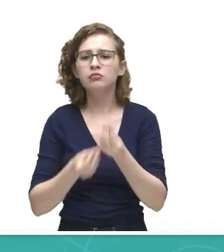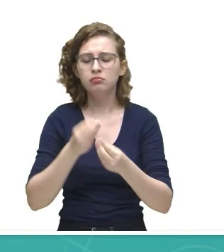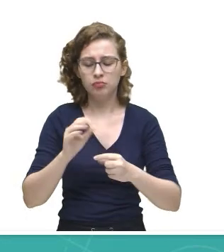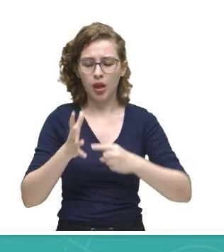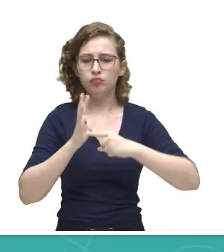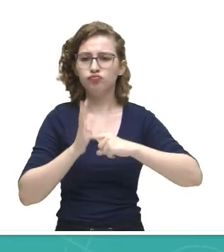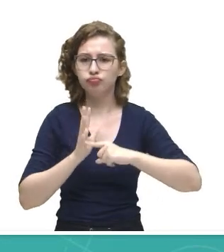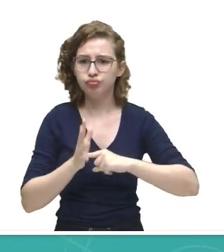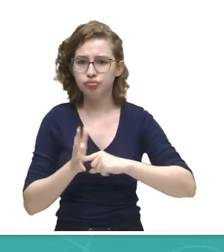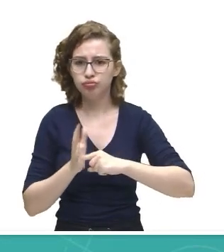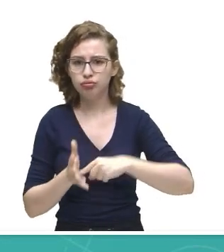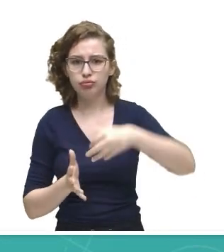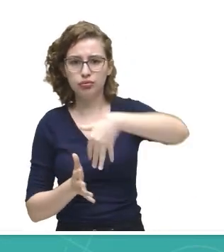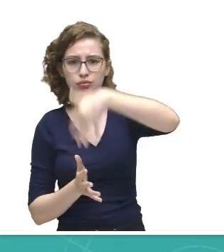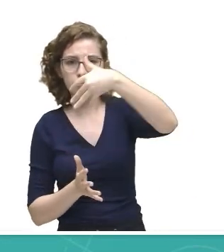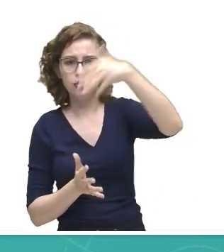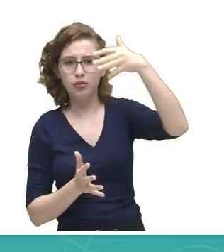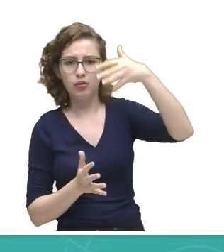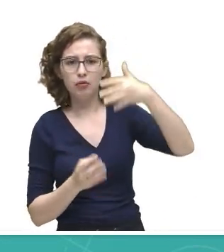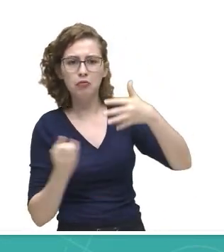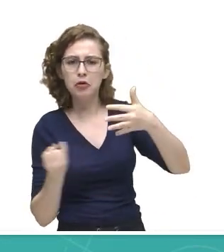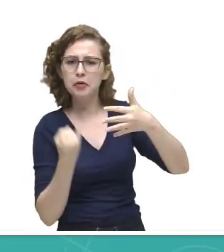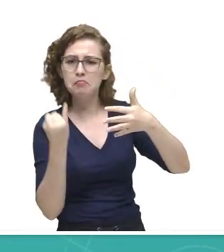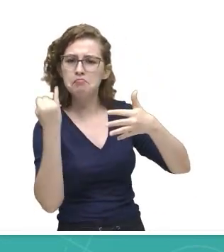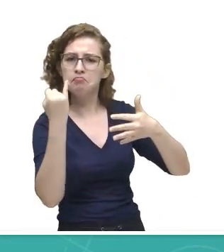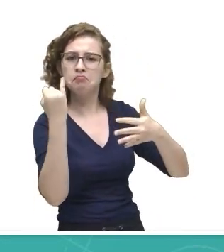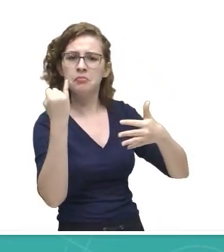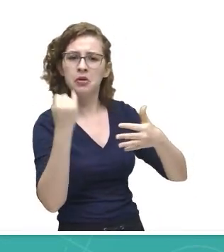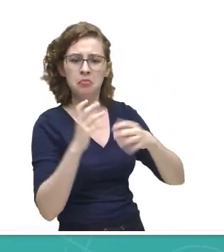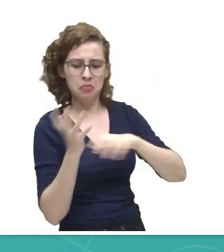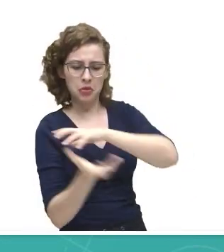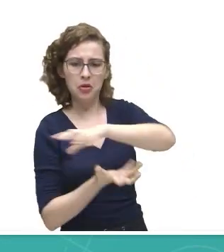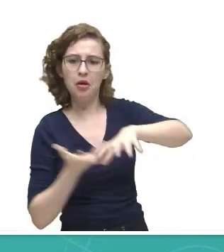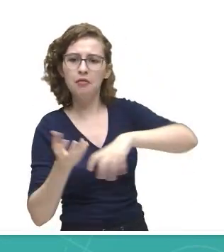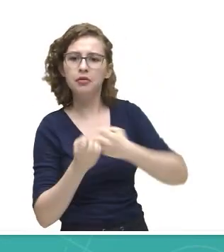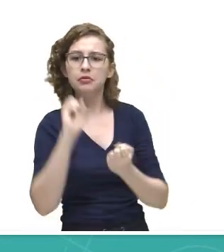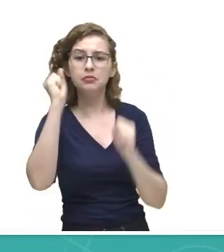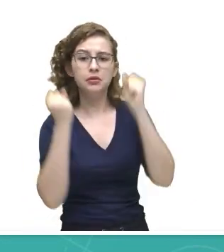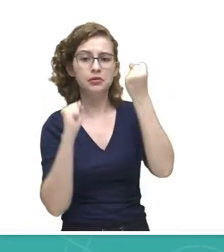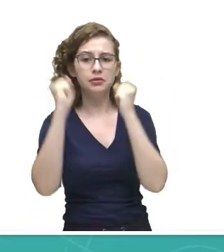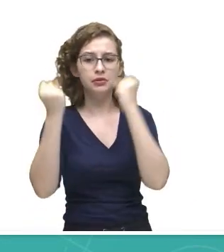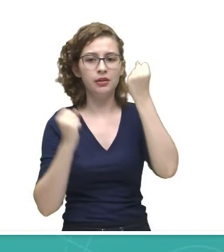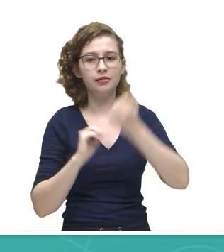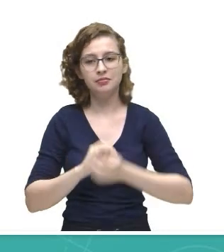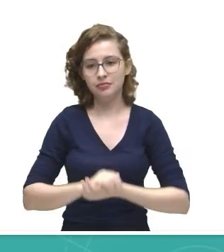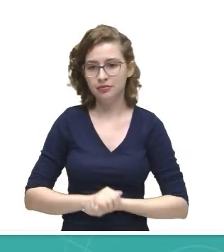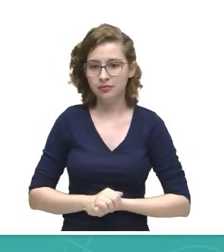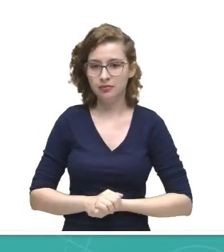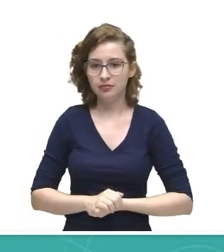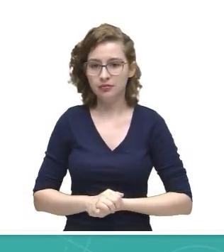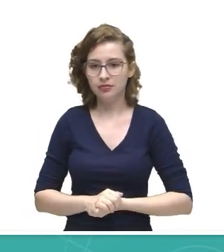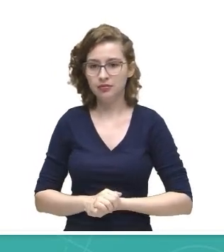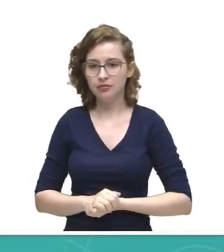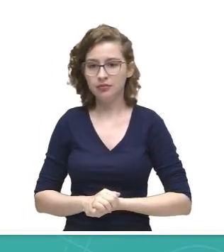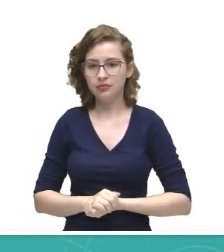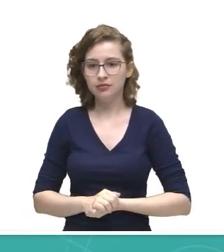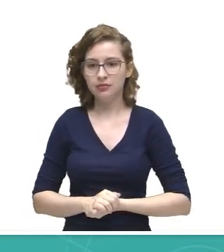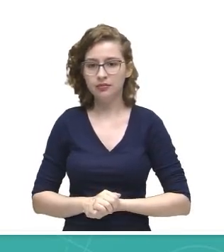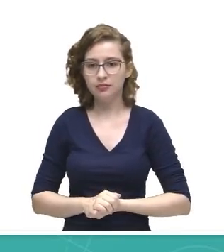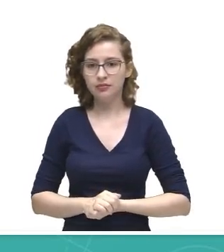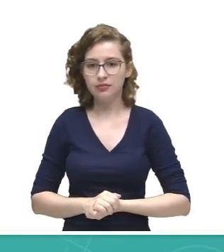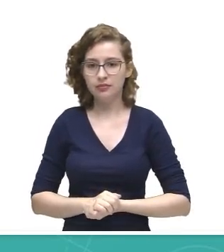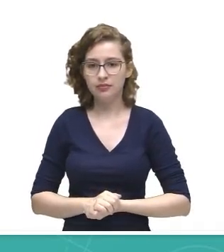vapor tornou-se o fator mais importante da Revolução Industrial? Então vamos lá responder a nossa DLI e daqui a pouco a gente retorna.